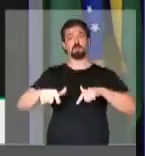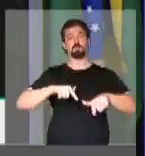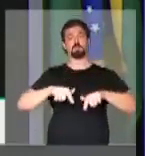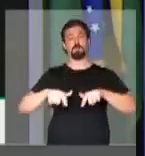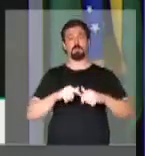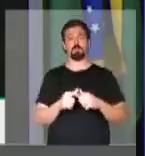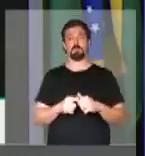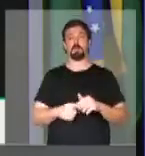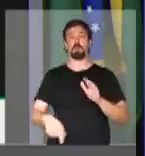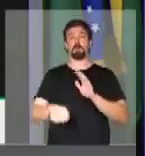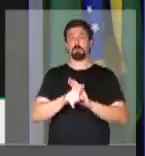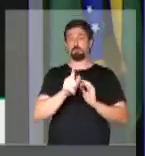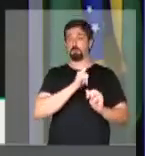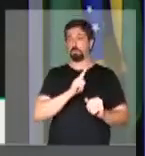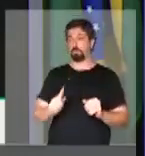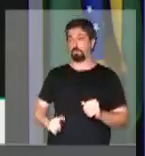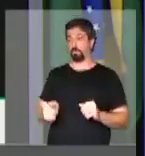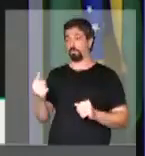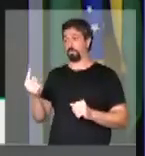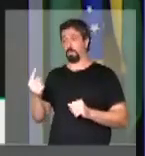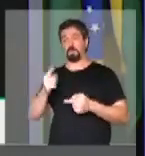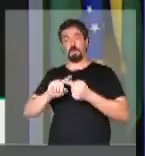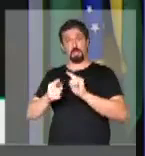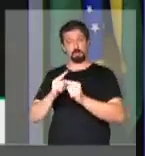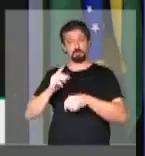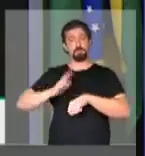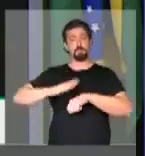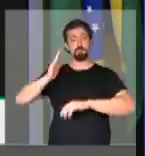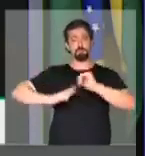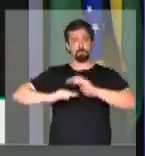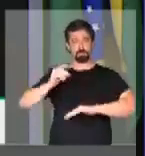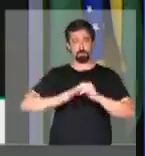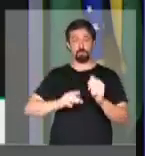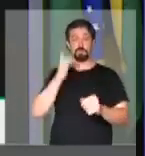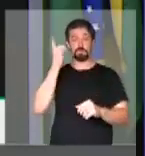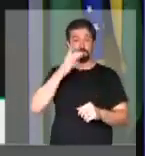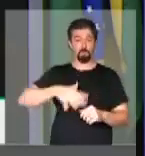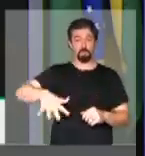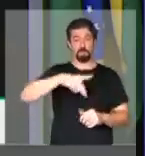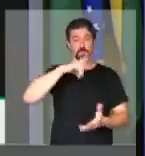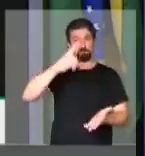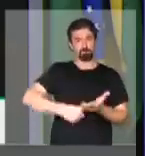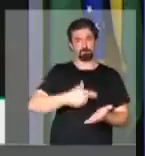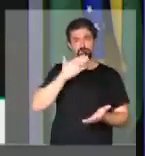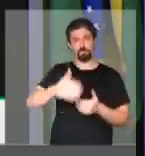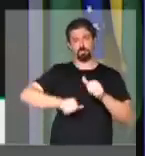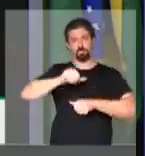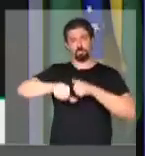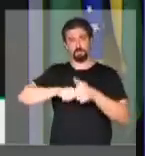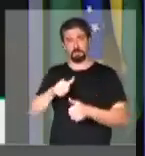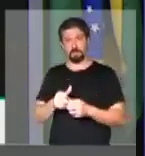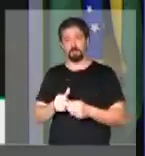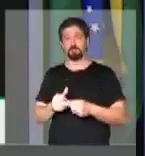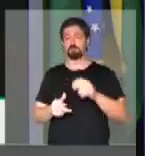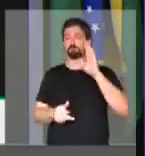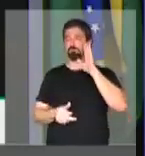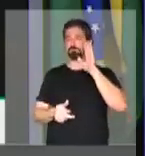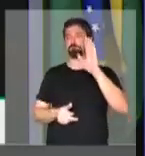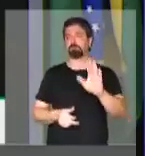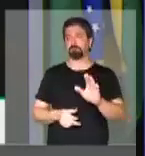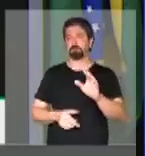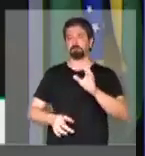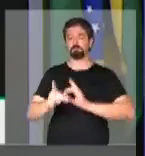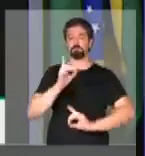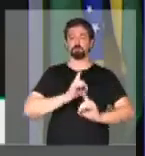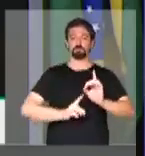trabalho por parte do governo, articulação eficiente, parlamentares comprometidos com a mudança e,